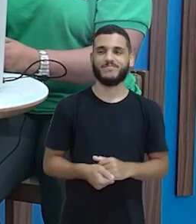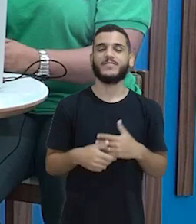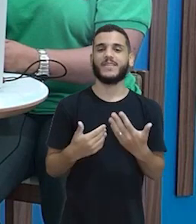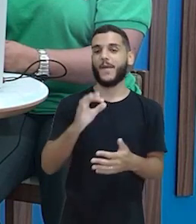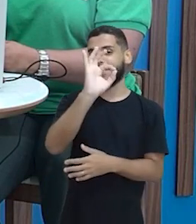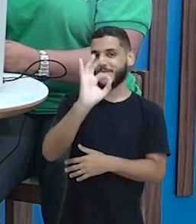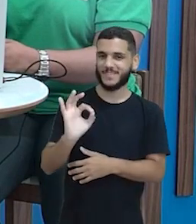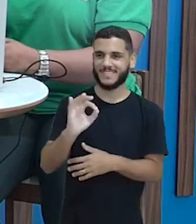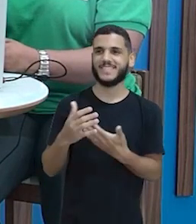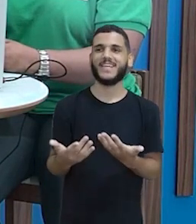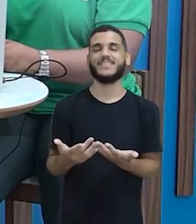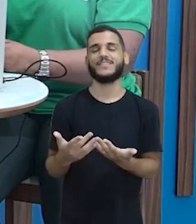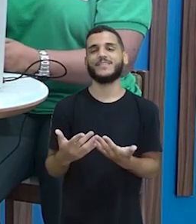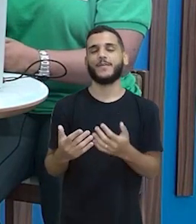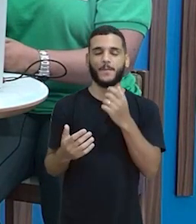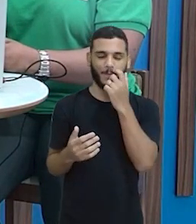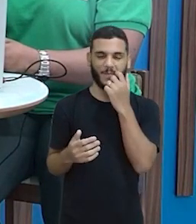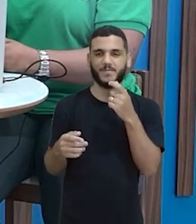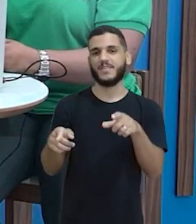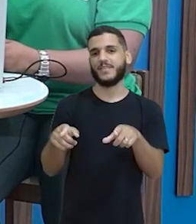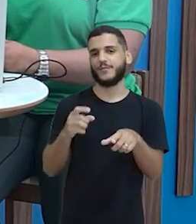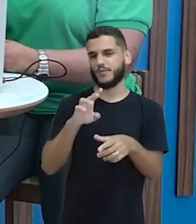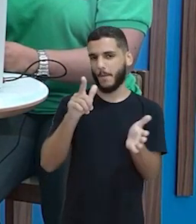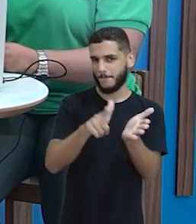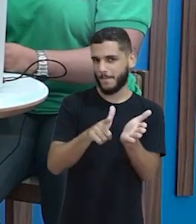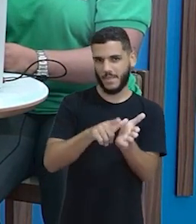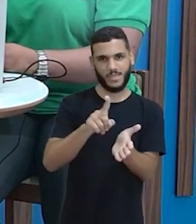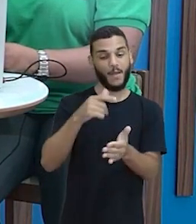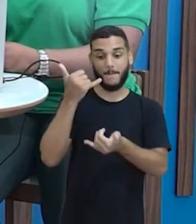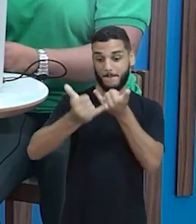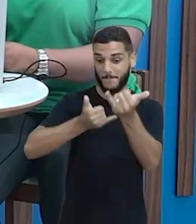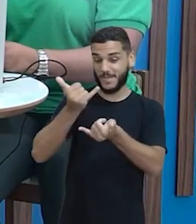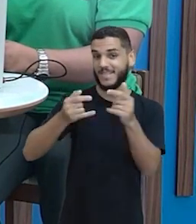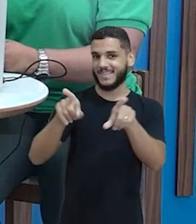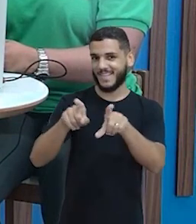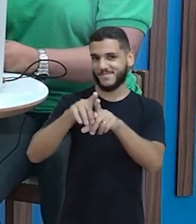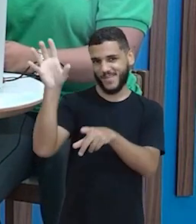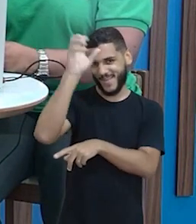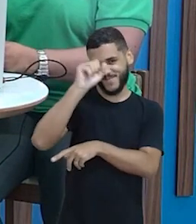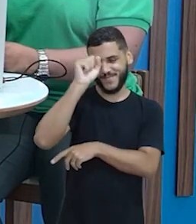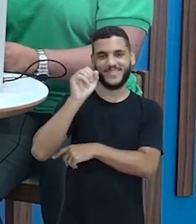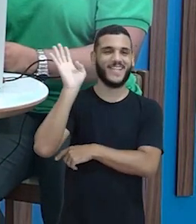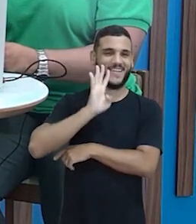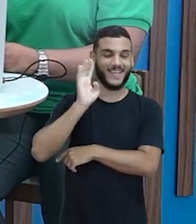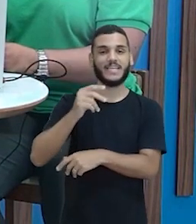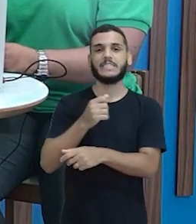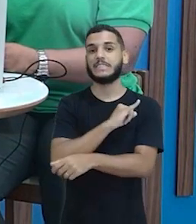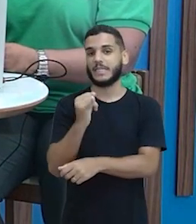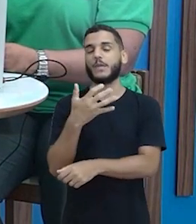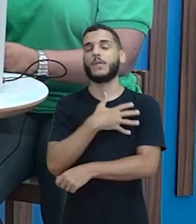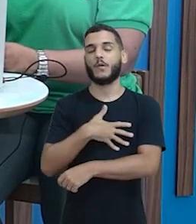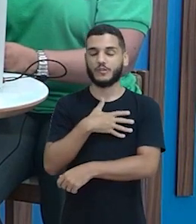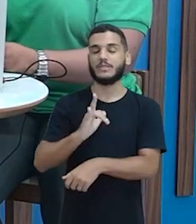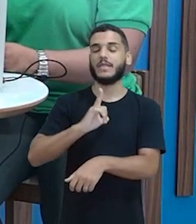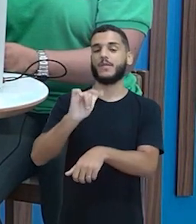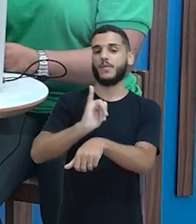porcentagem além aqui do Papel né então quando a gente consegue aprender numa boa se vocês gostaram no canal do